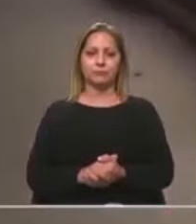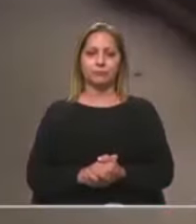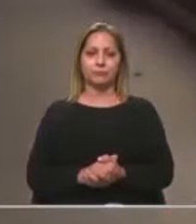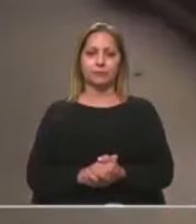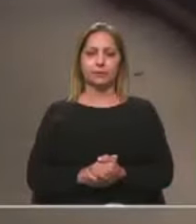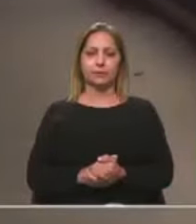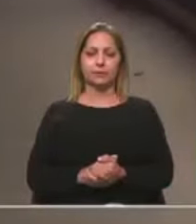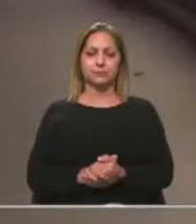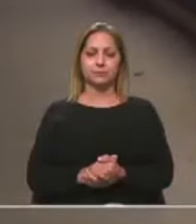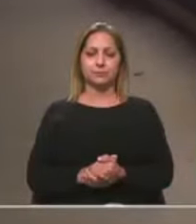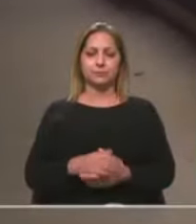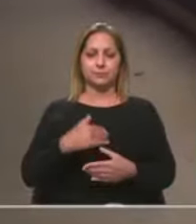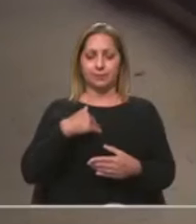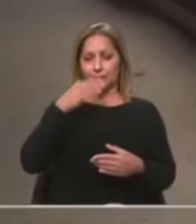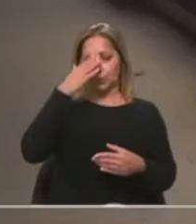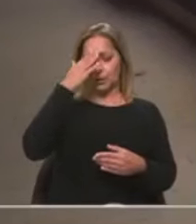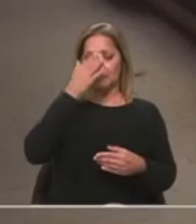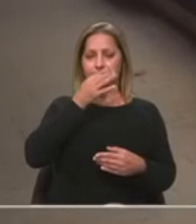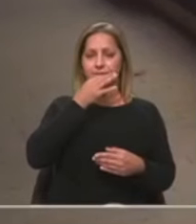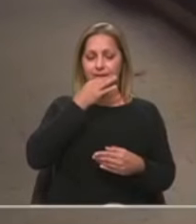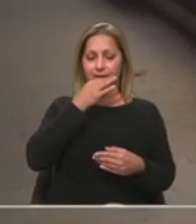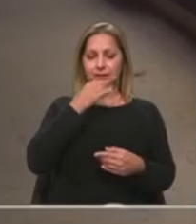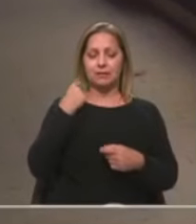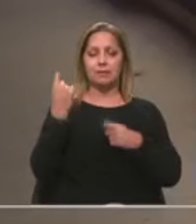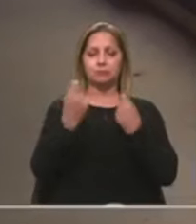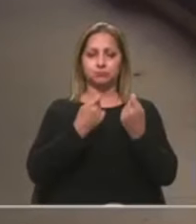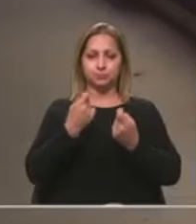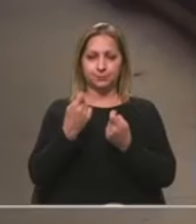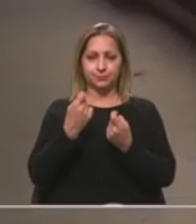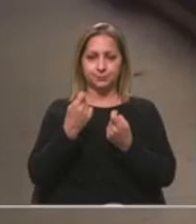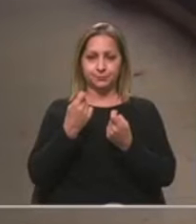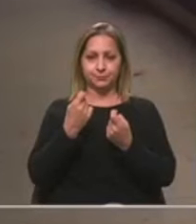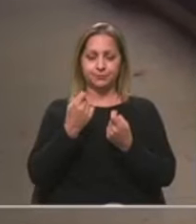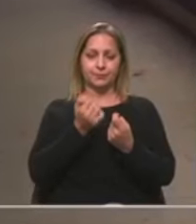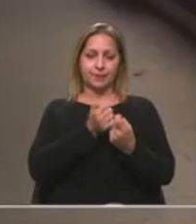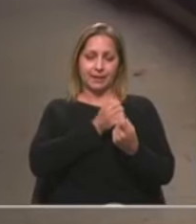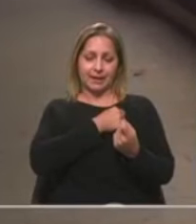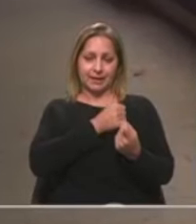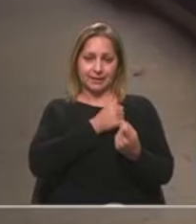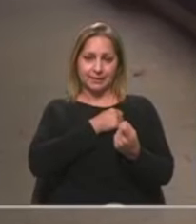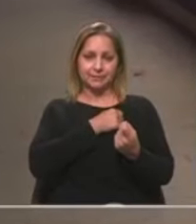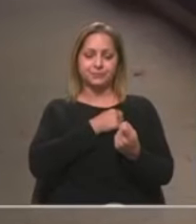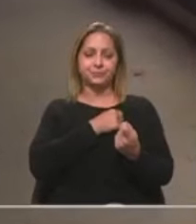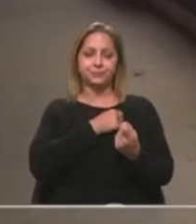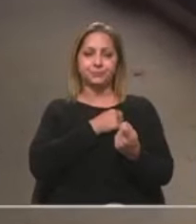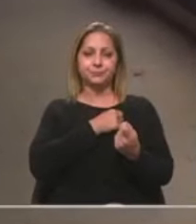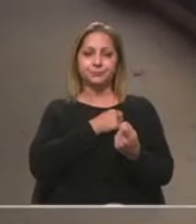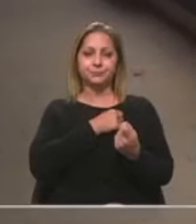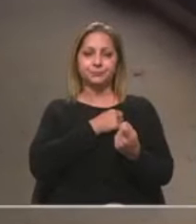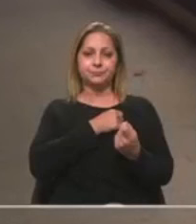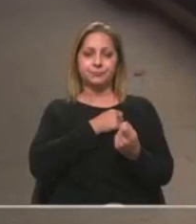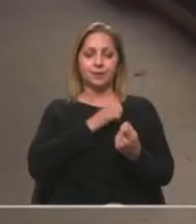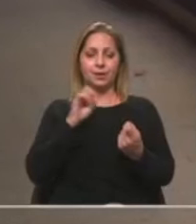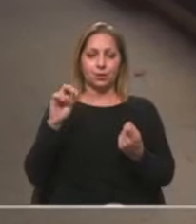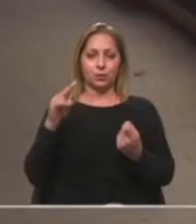conhecimento penso que estás a falar das buscas eh neste caso à à casa eh de neste caso aquelas que foram em